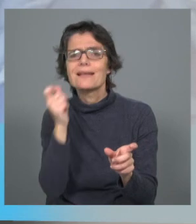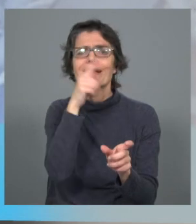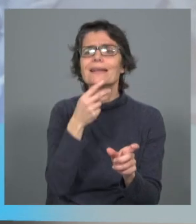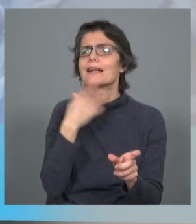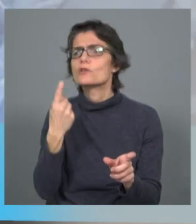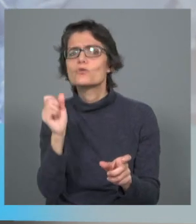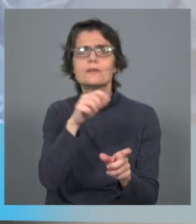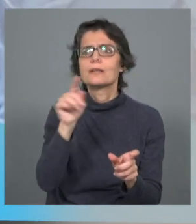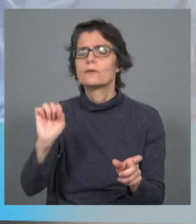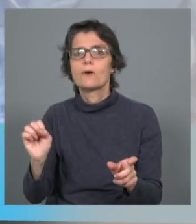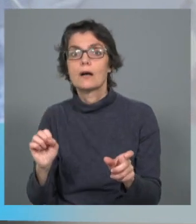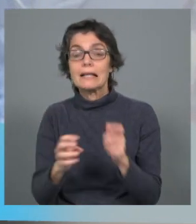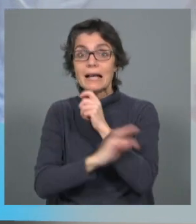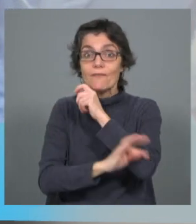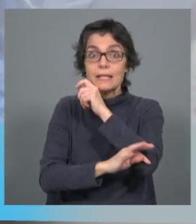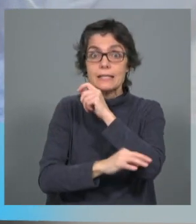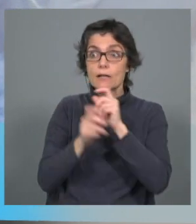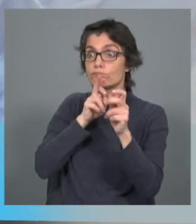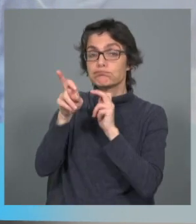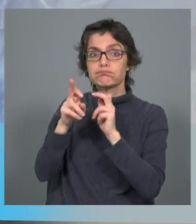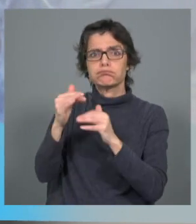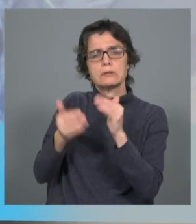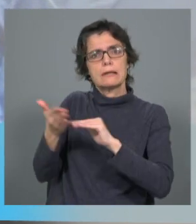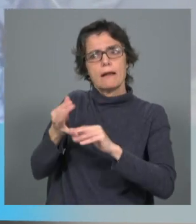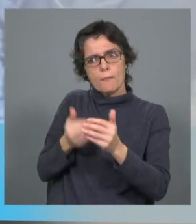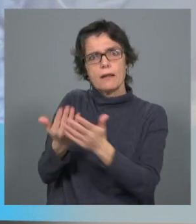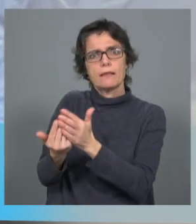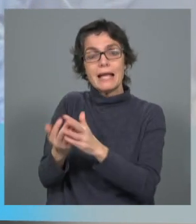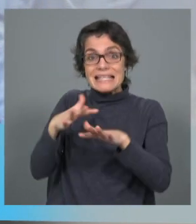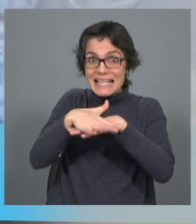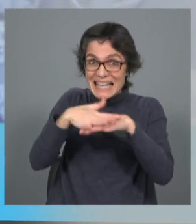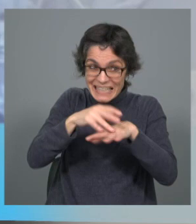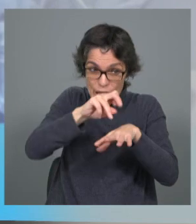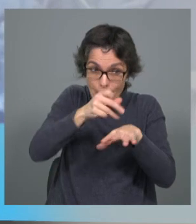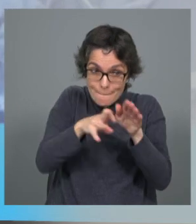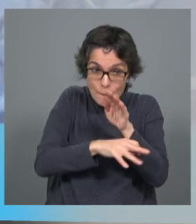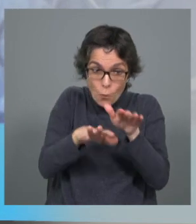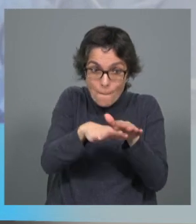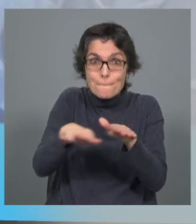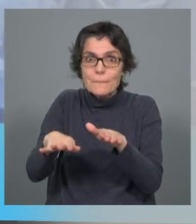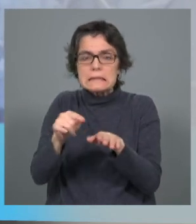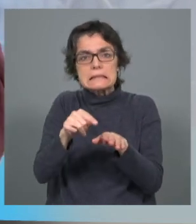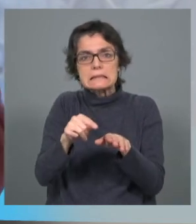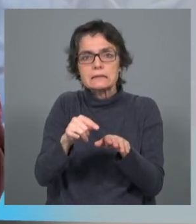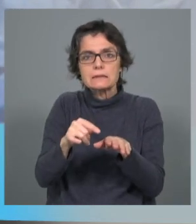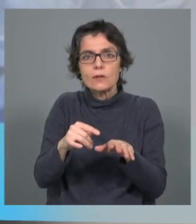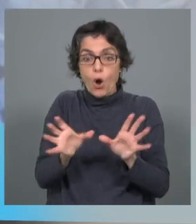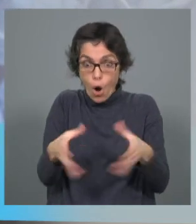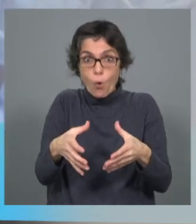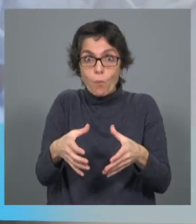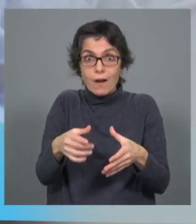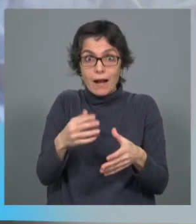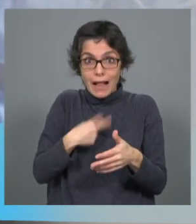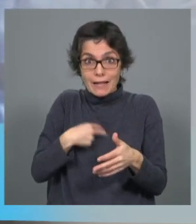E, portanto, rapidamente conseguiram chegar. Ora, essa rede e essa capilaridade, as comunidades cristãs têm-na. A Caritas é